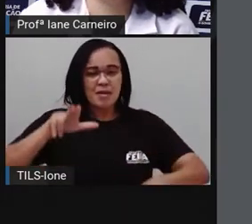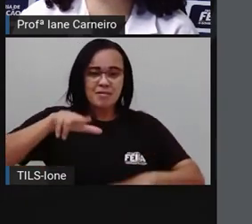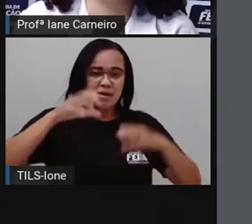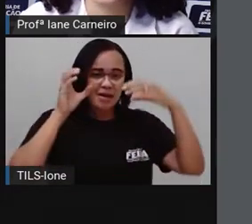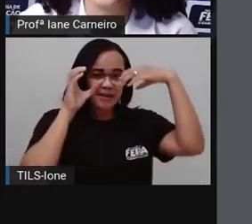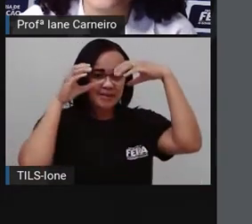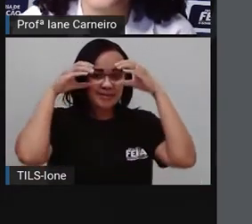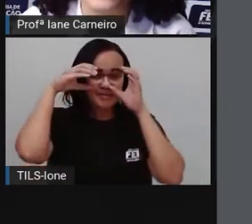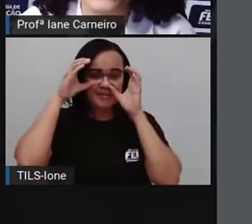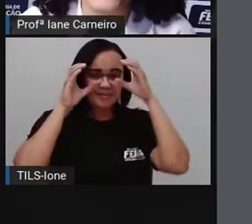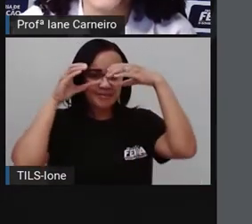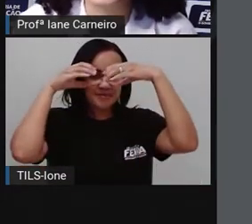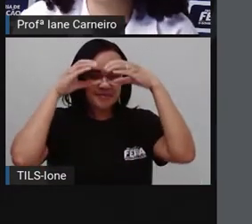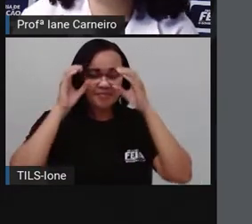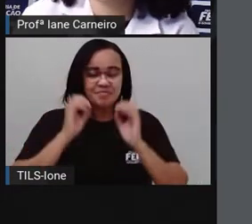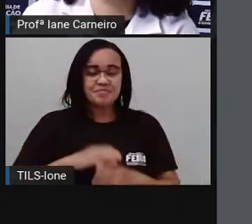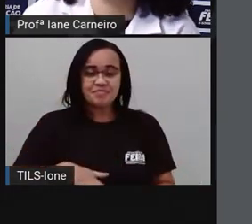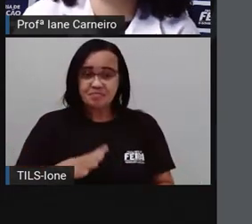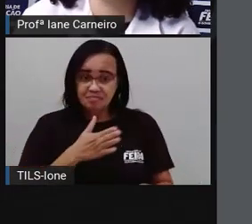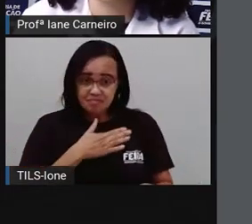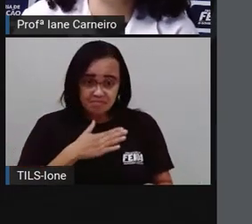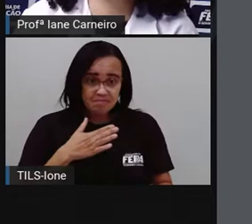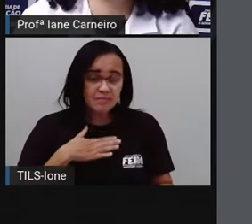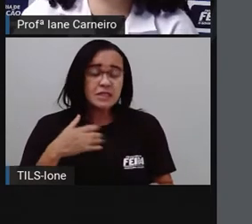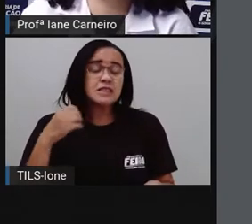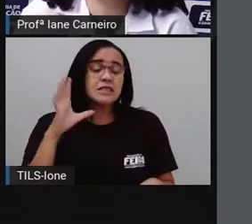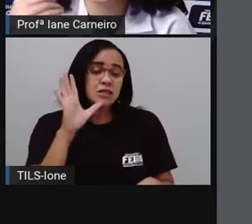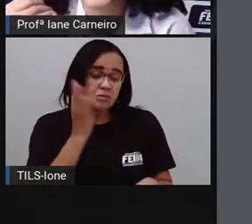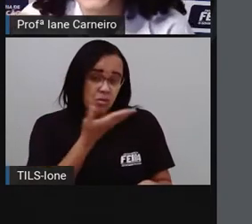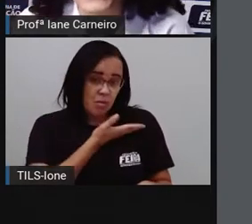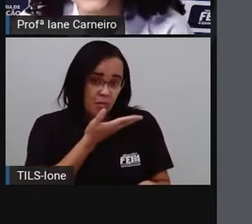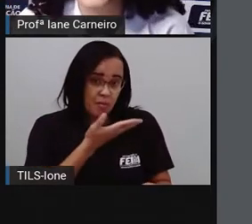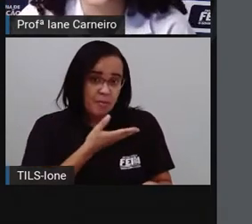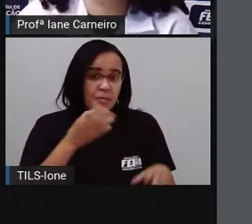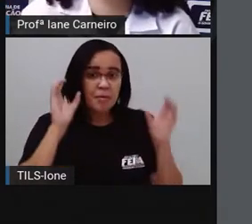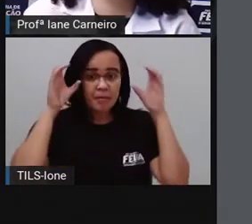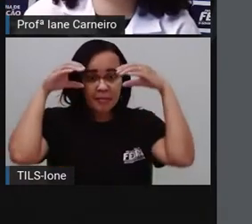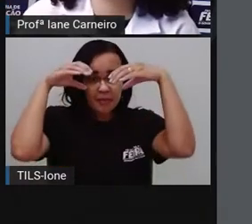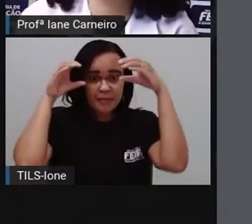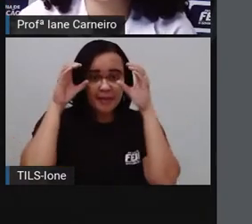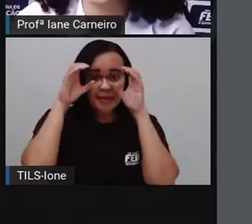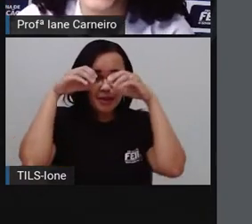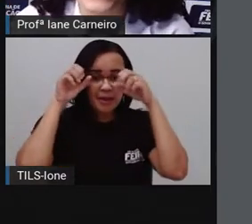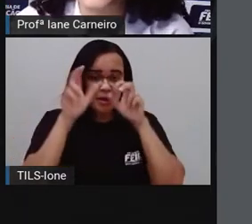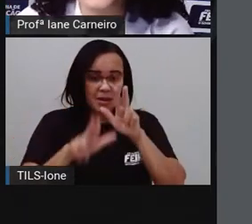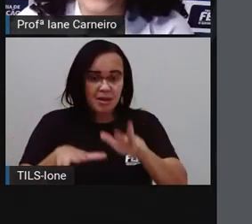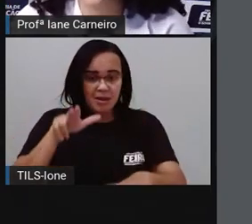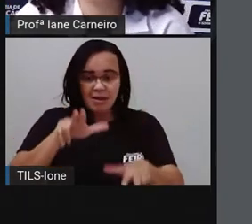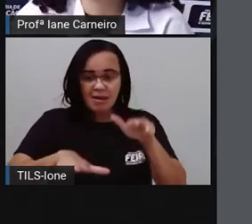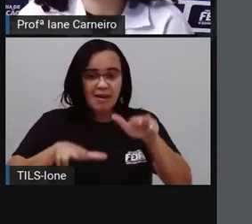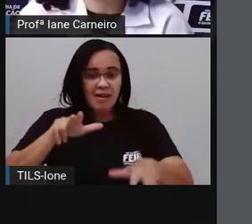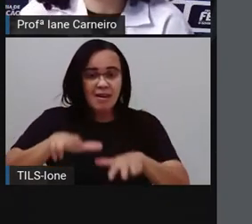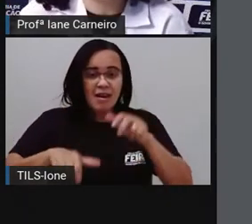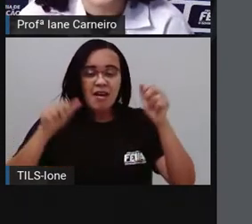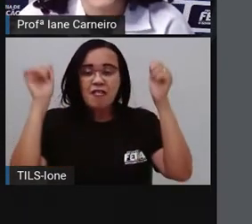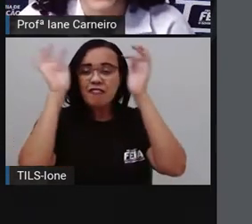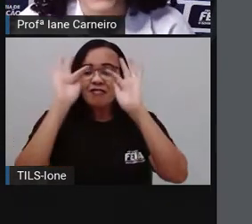Meu amigo camaleão estava feliz porque tinha chegado a